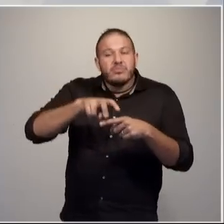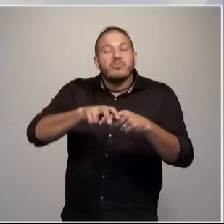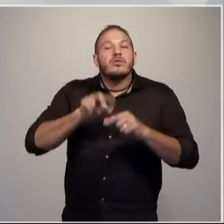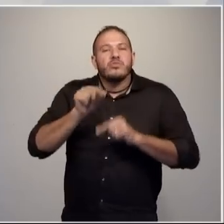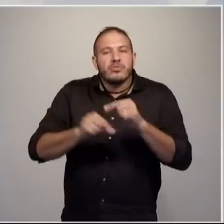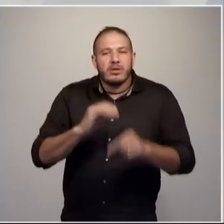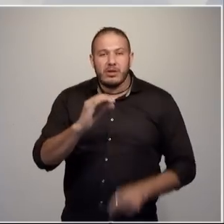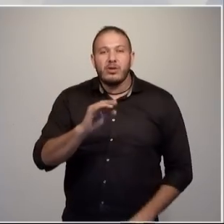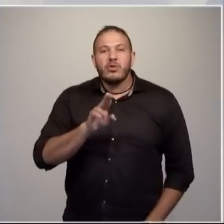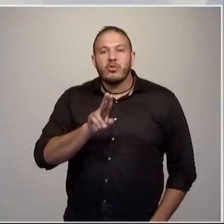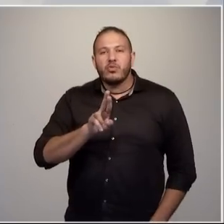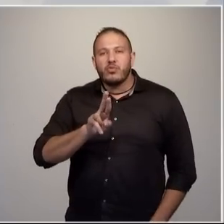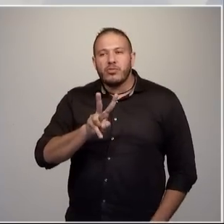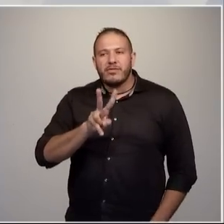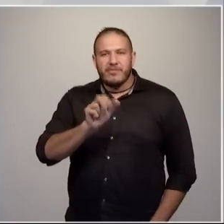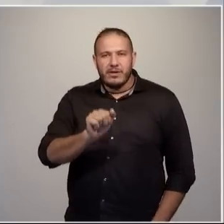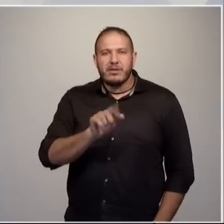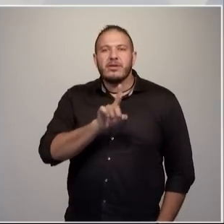nível.